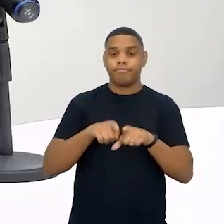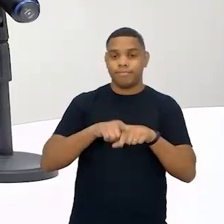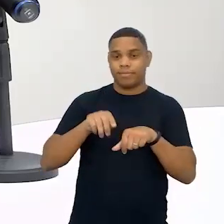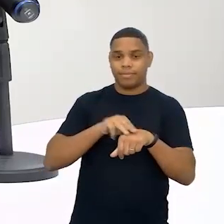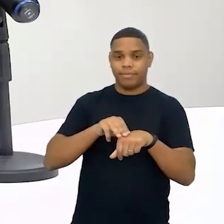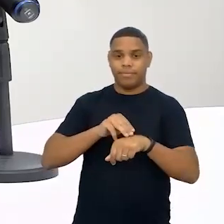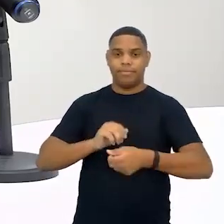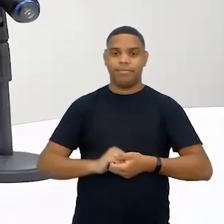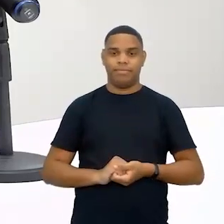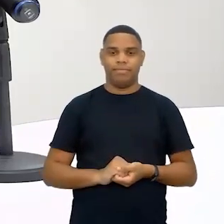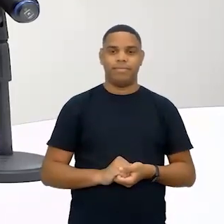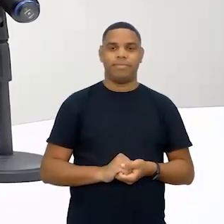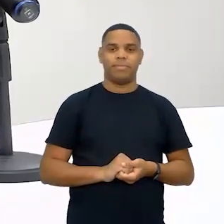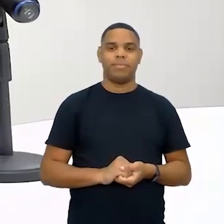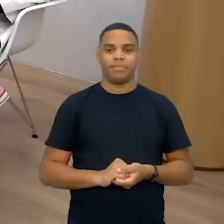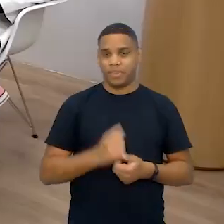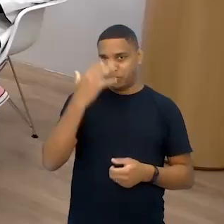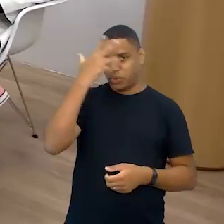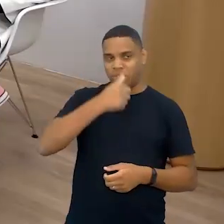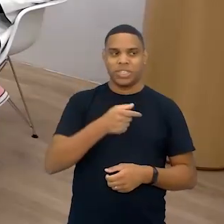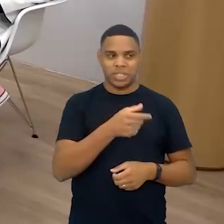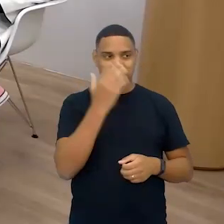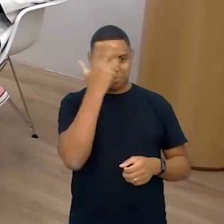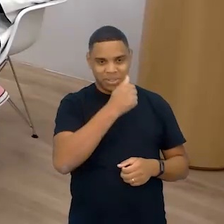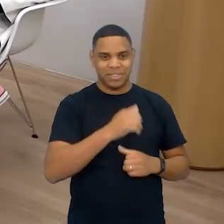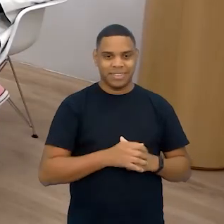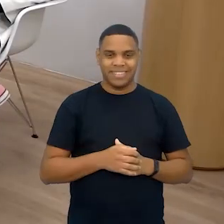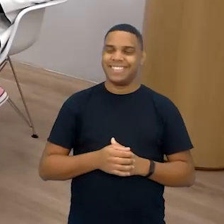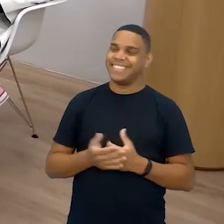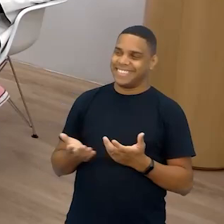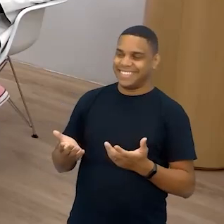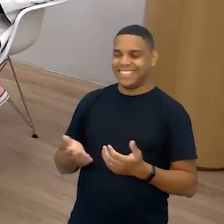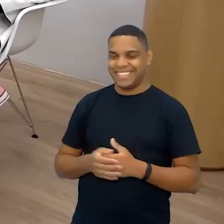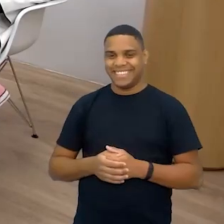marrom. Tá bonita, Tânia, tá bonita.